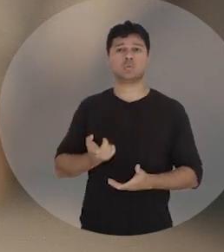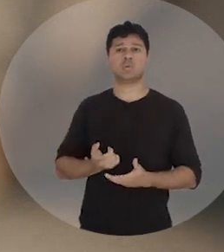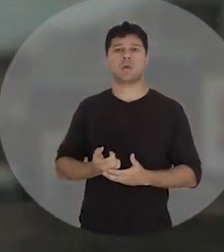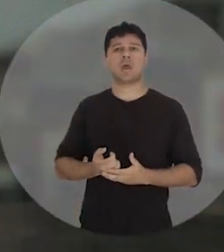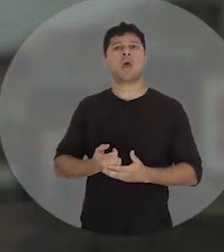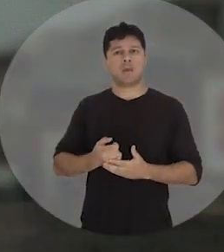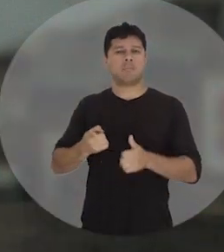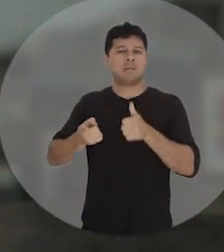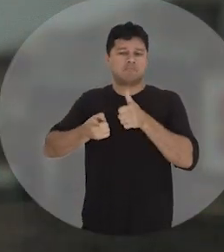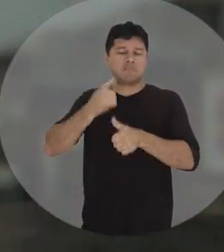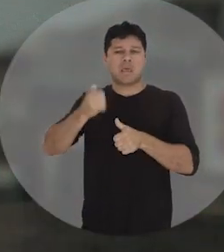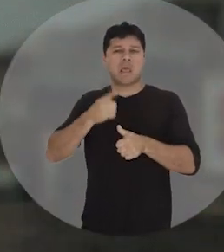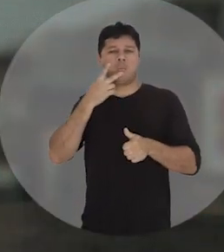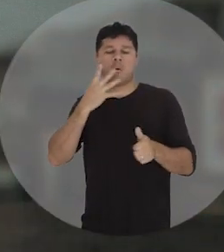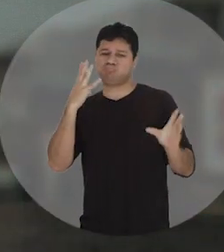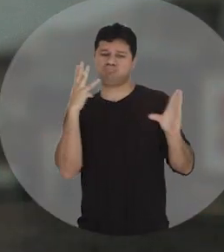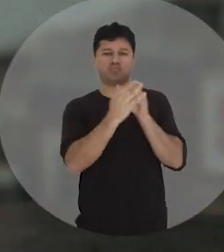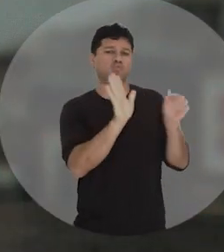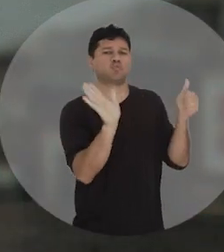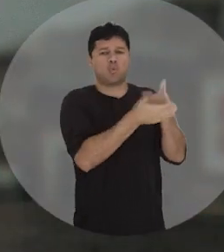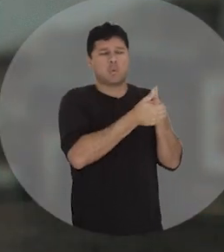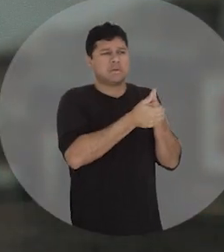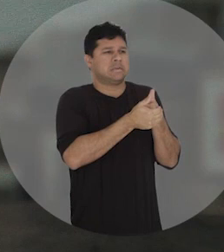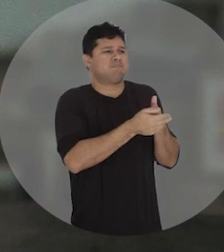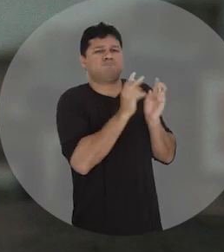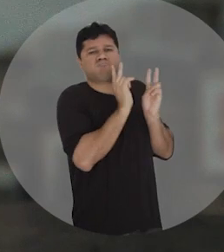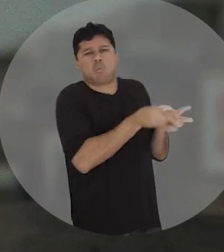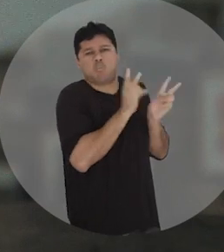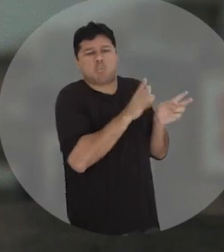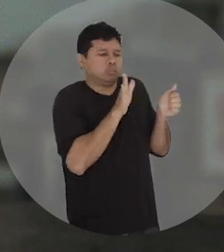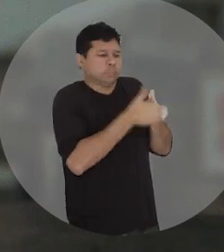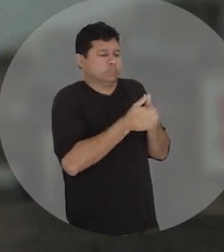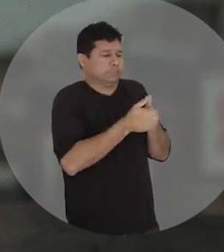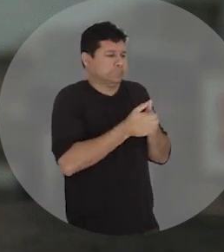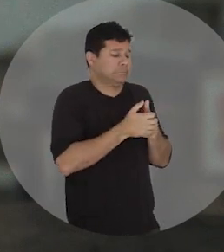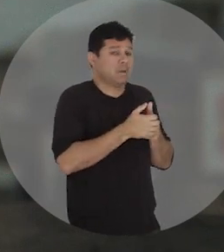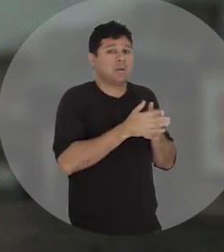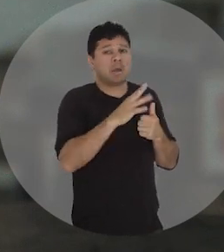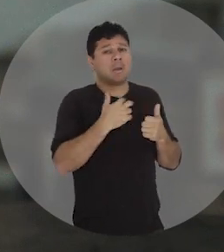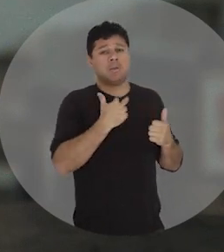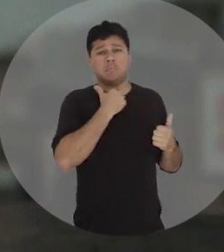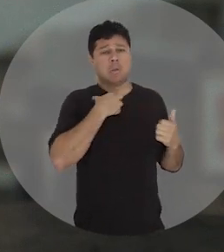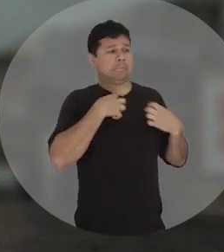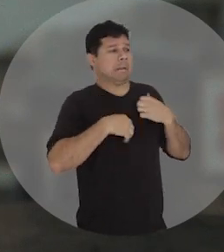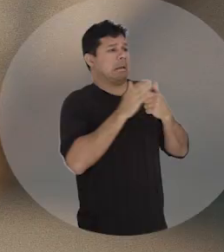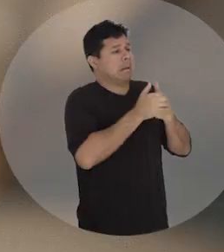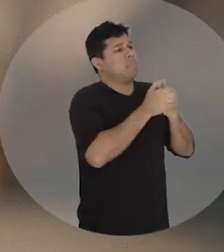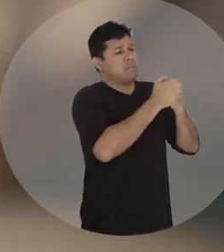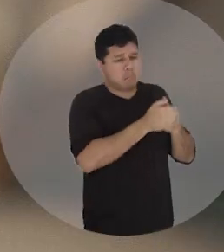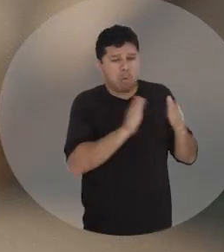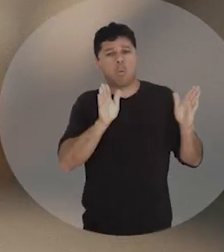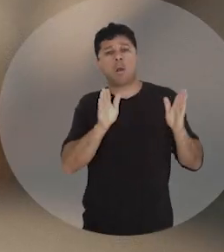surdo, a primeira vontade é de enfiar a cabeça num buraco e não sair mais lá, né? Mas a gente não pode fazer isso.